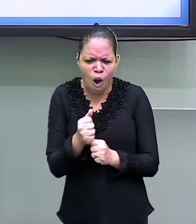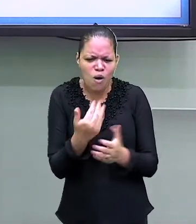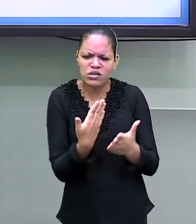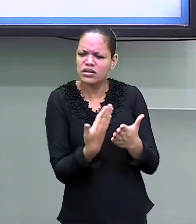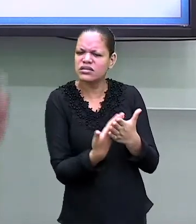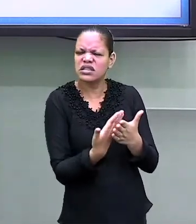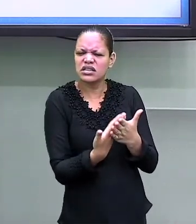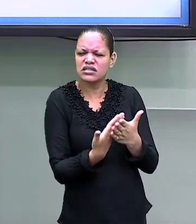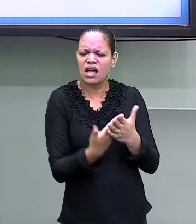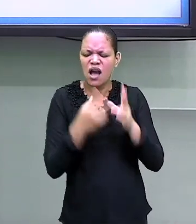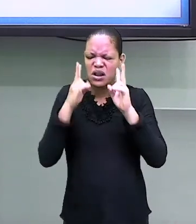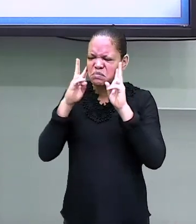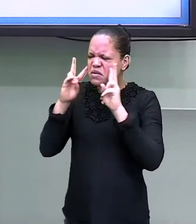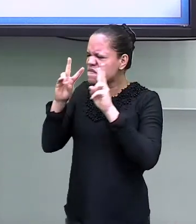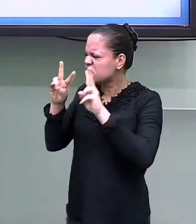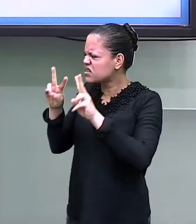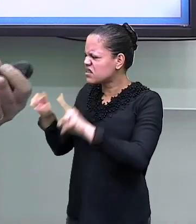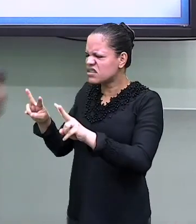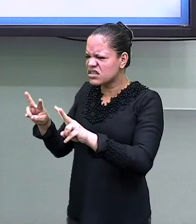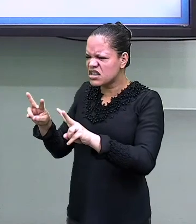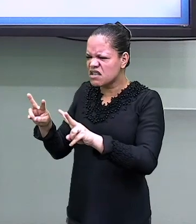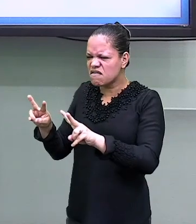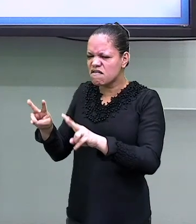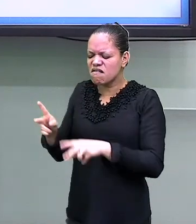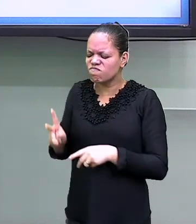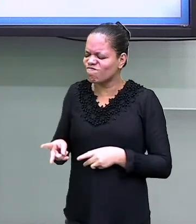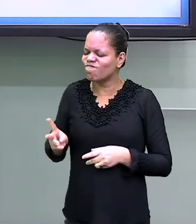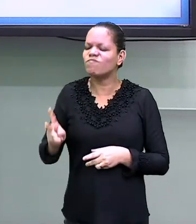quantas vezes você quiser para você entender e fazer